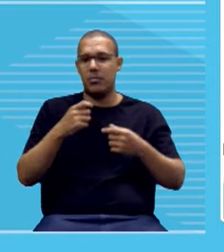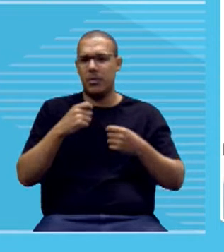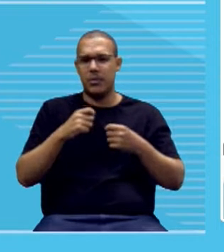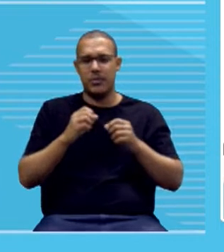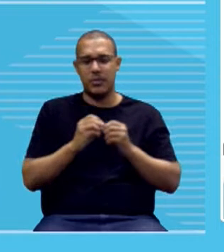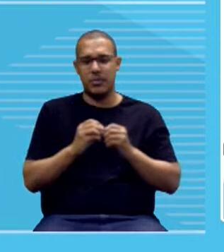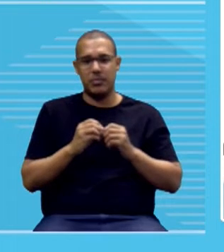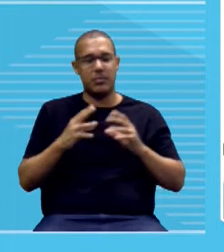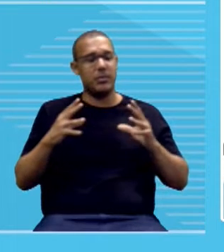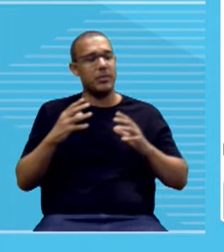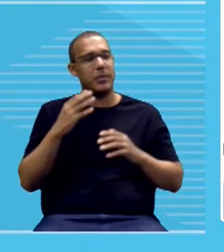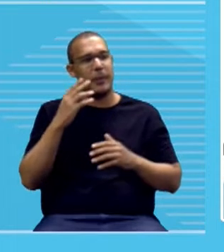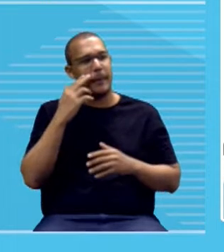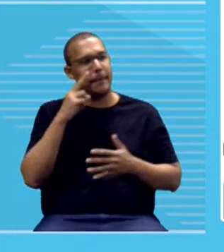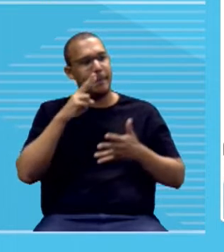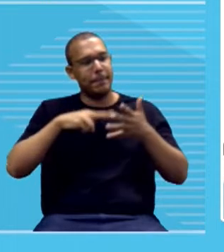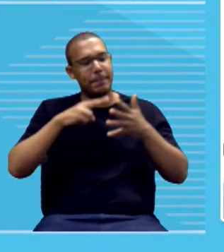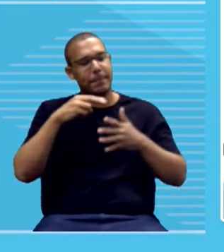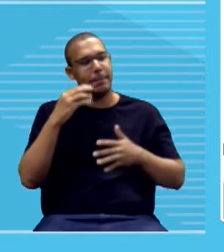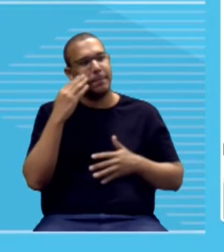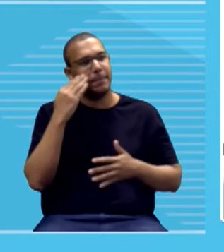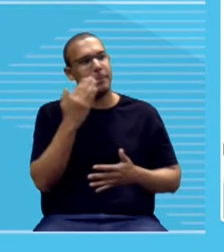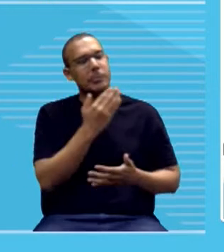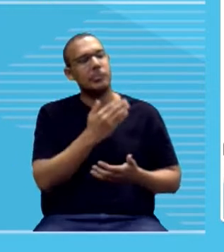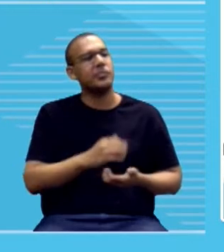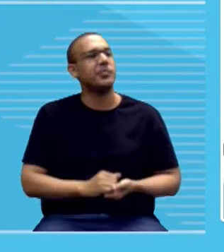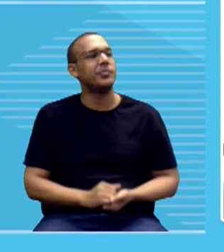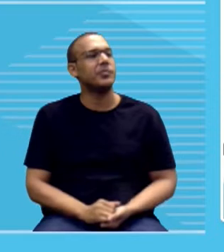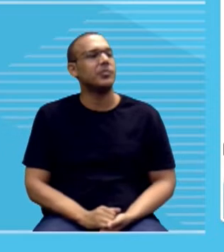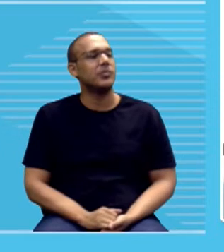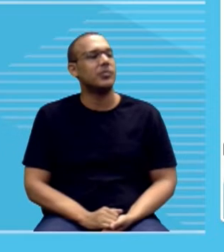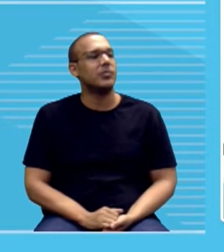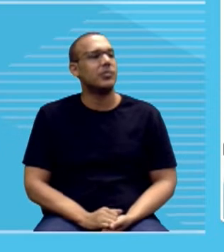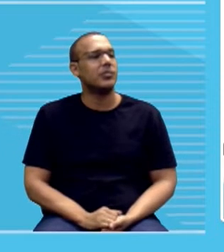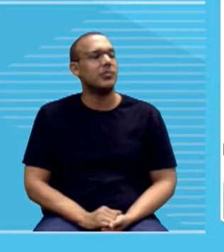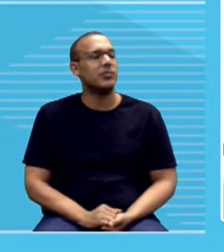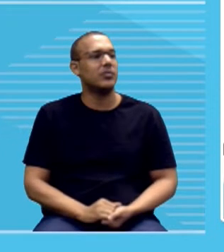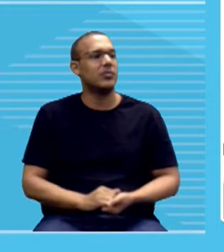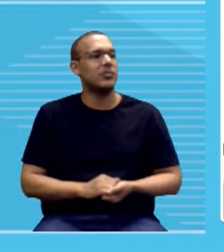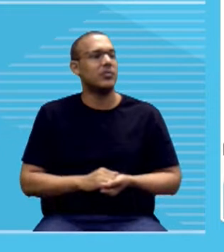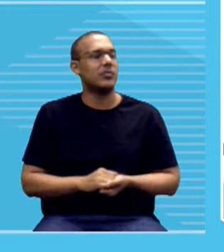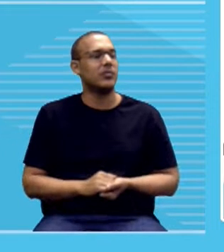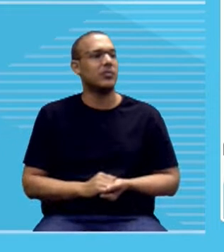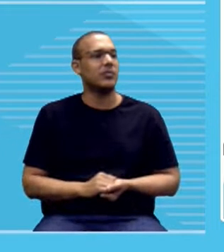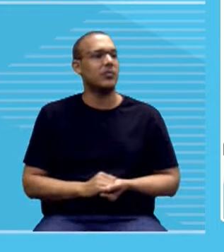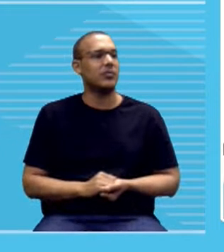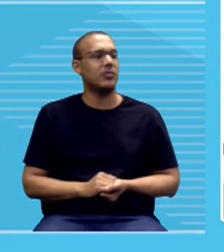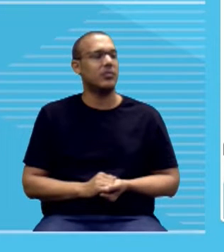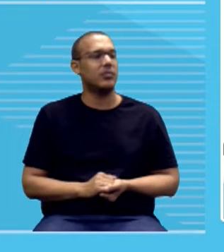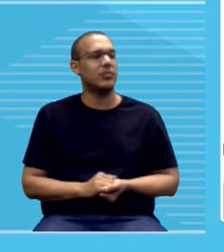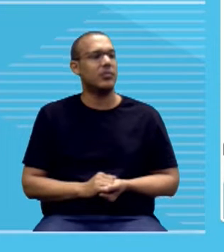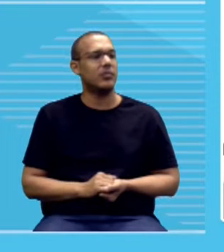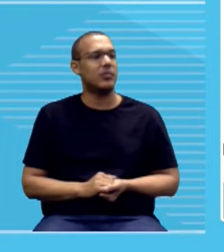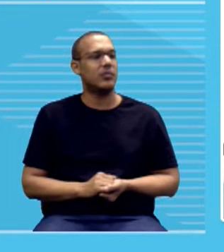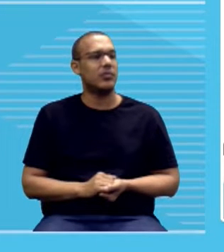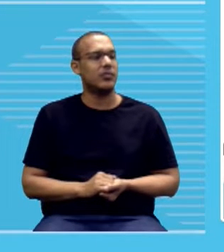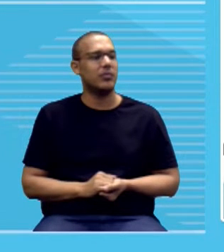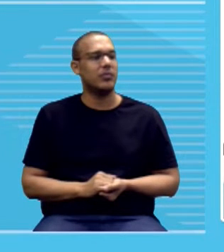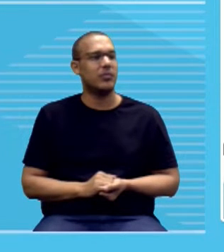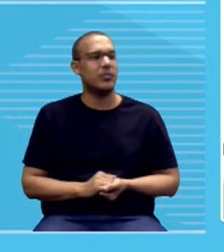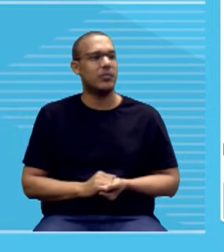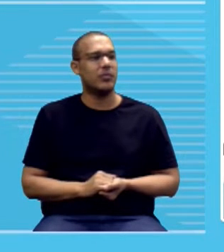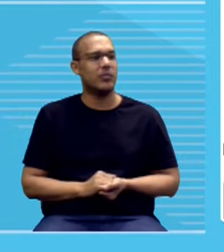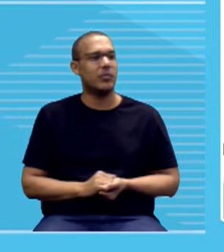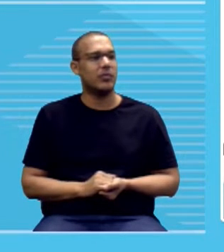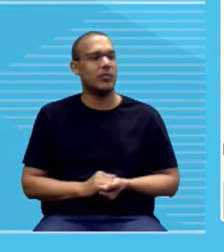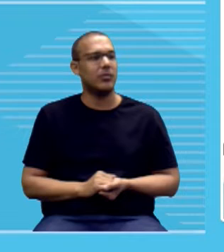A radiação que está dentro das usinas nucleares é extremamente nociva, podendo até mesmo ser fatal quando em grande quantidade. As usinas são